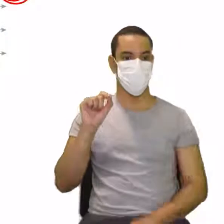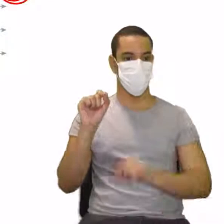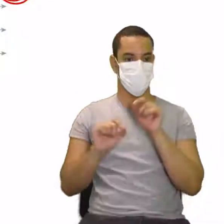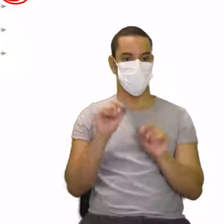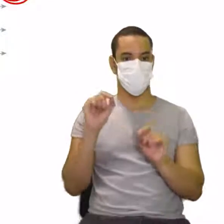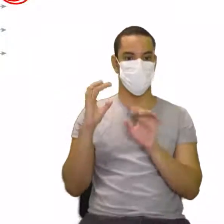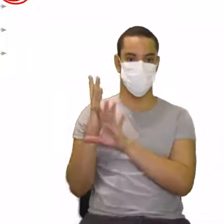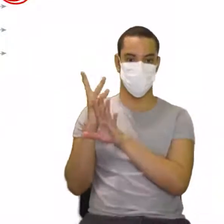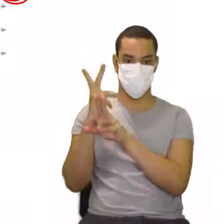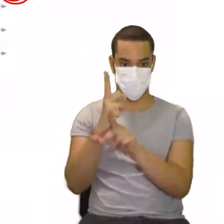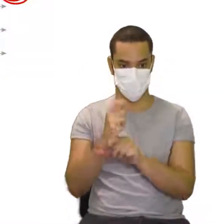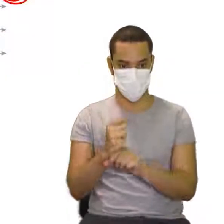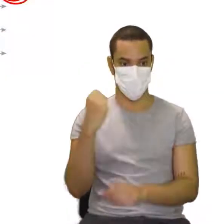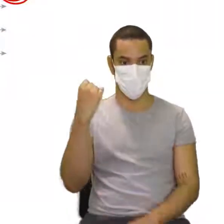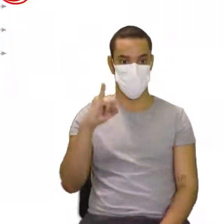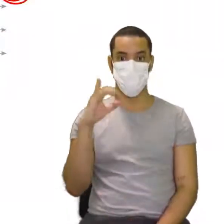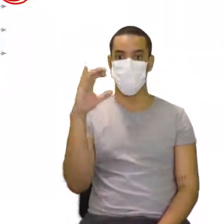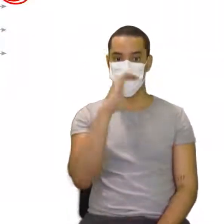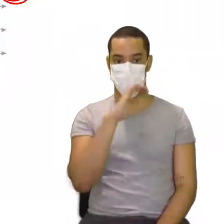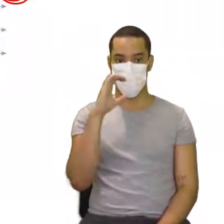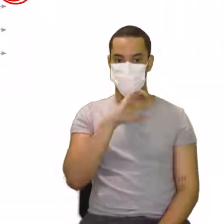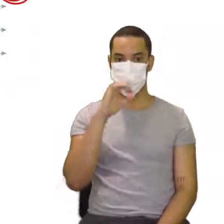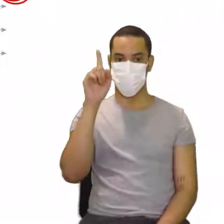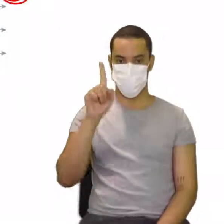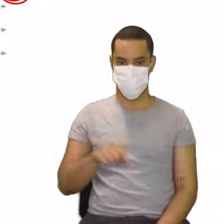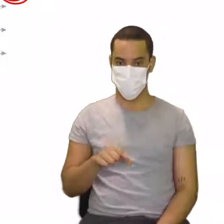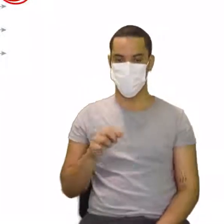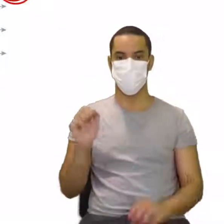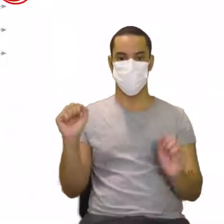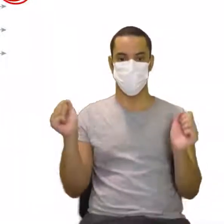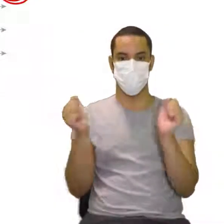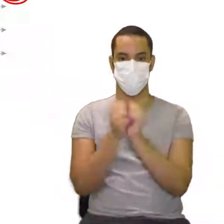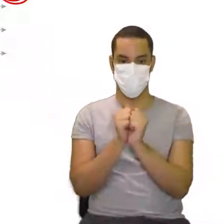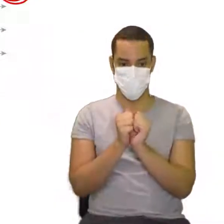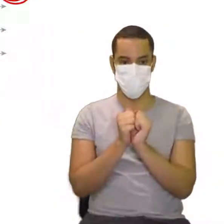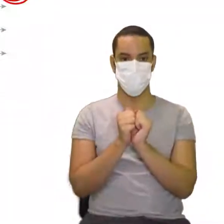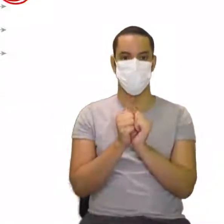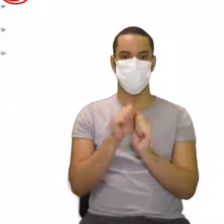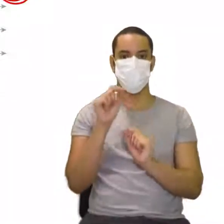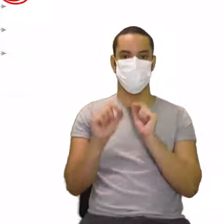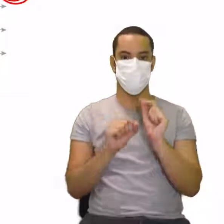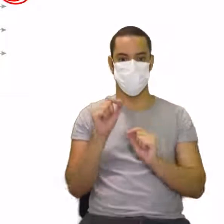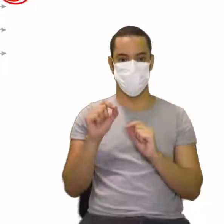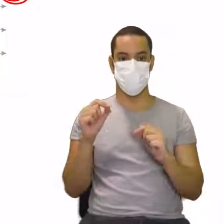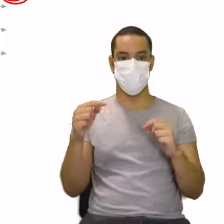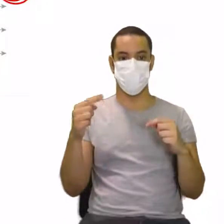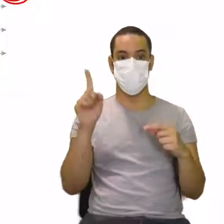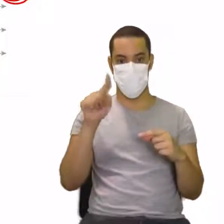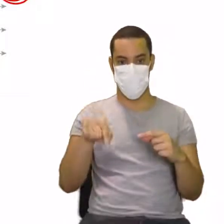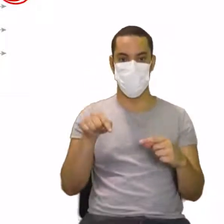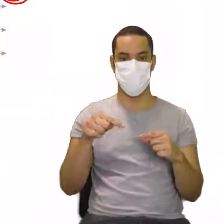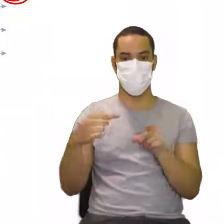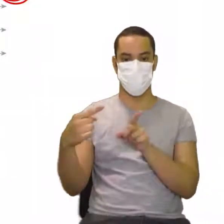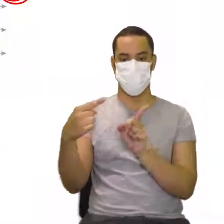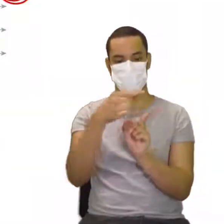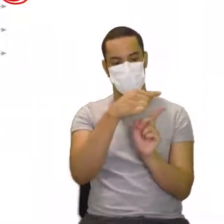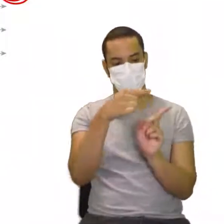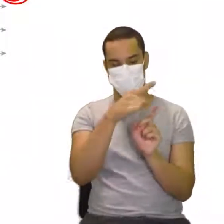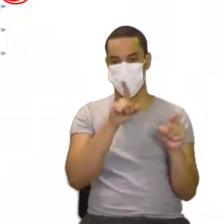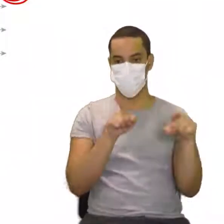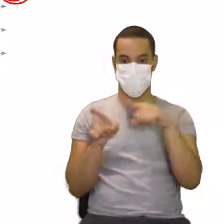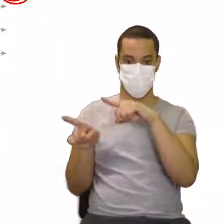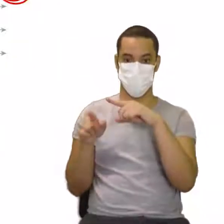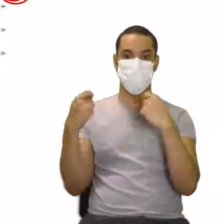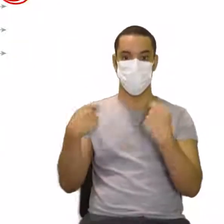resumir? Quando a velocidade é paralela ao campo magnético, a carga segue em